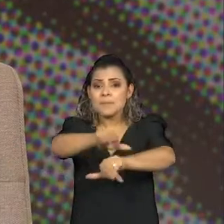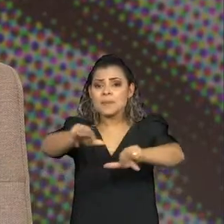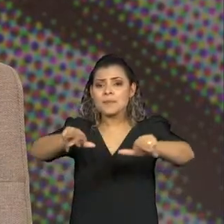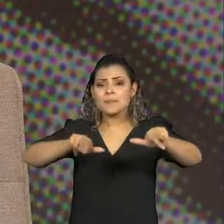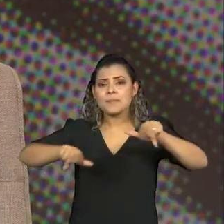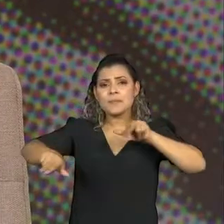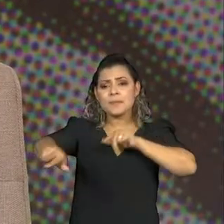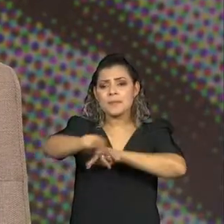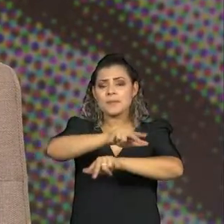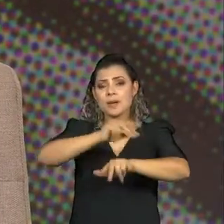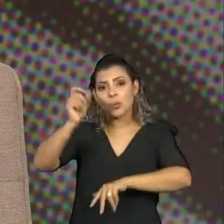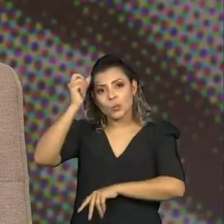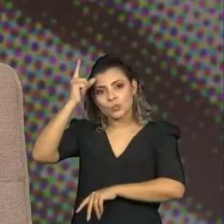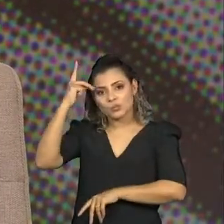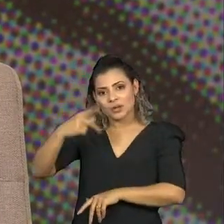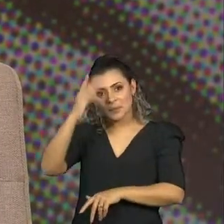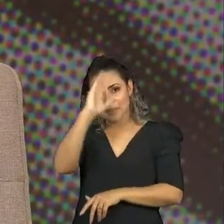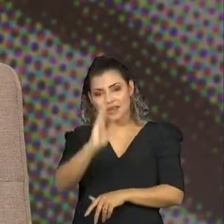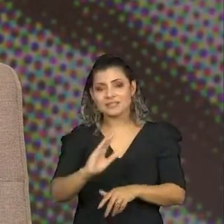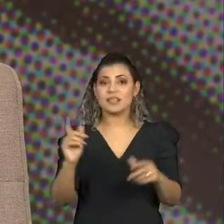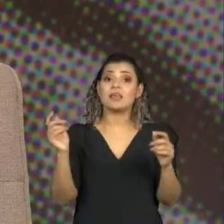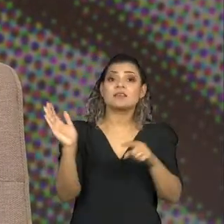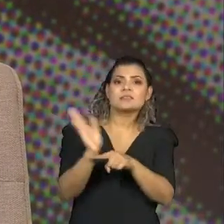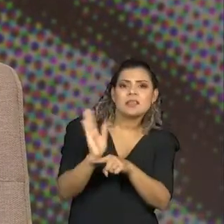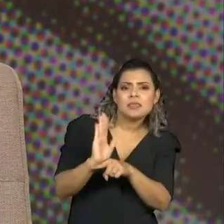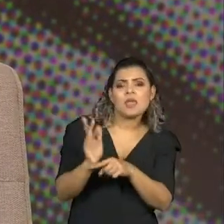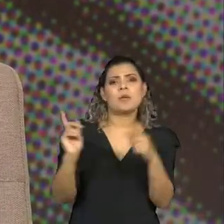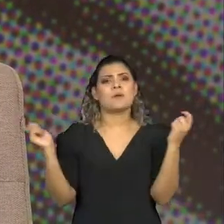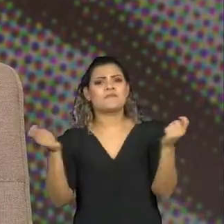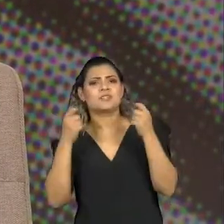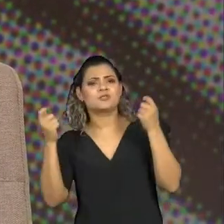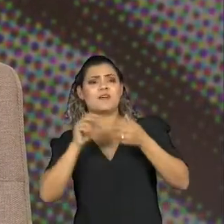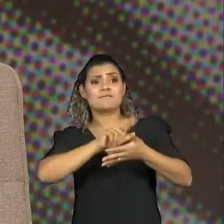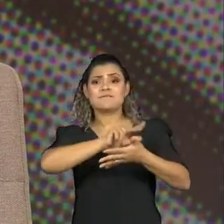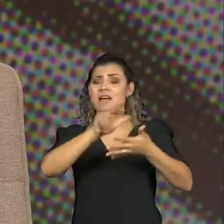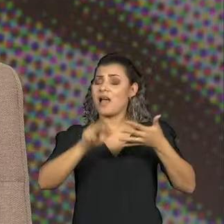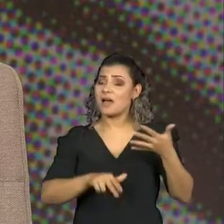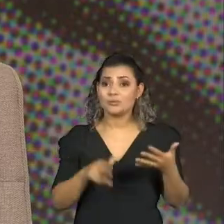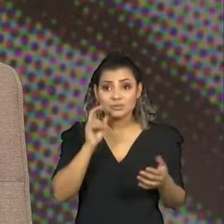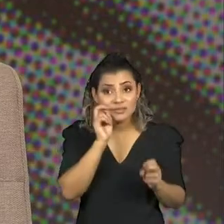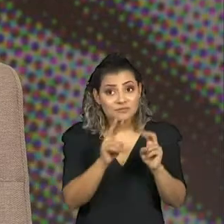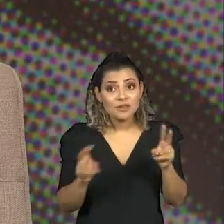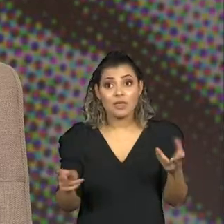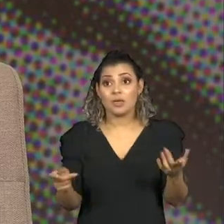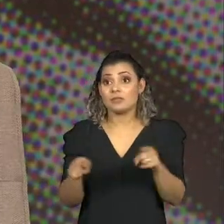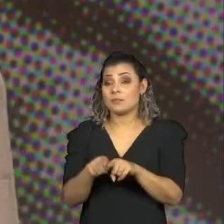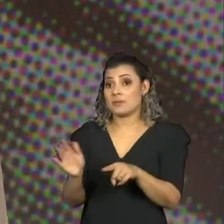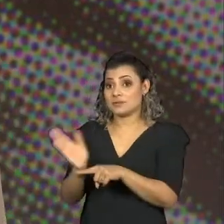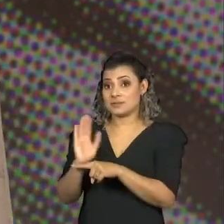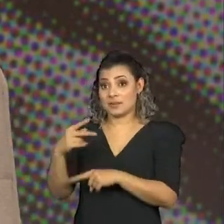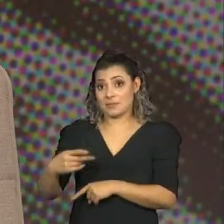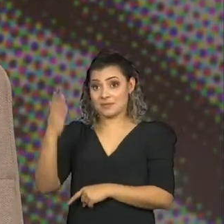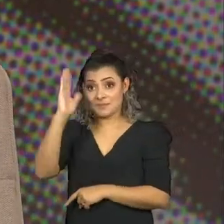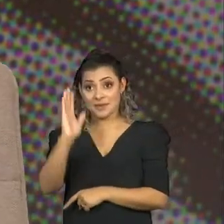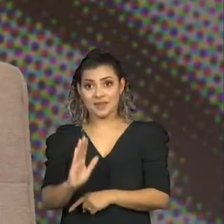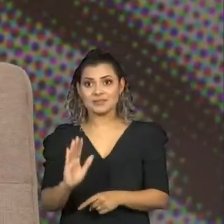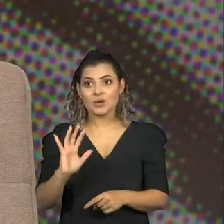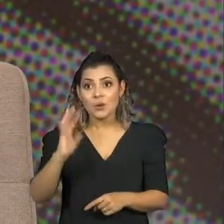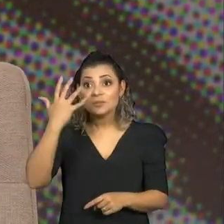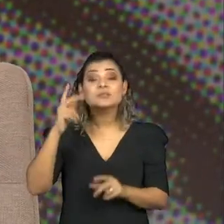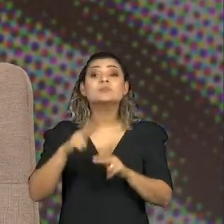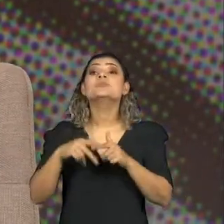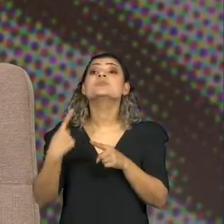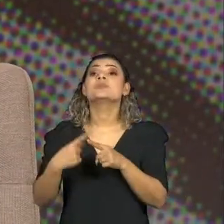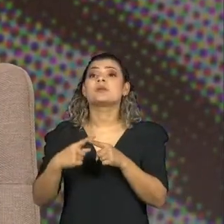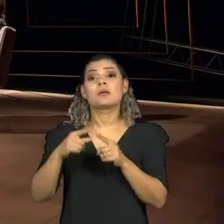nosso cinema aí no mundo, em todos os festivais, o que aconteceu com a produção cinematográfica no Brasil se deve